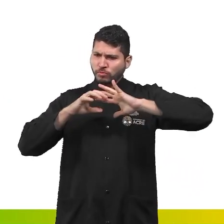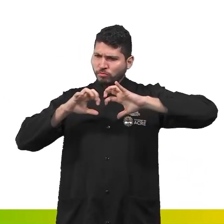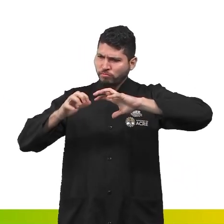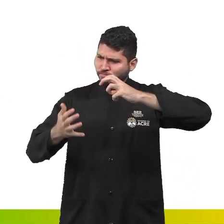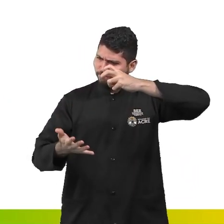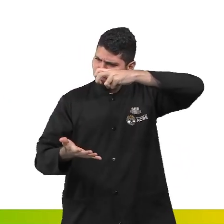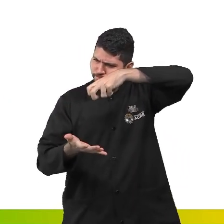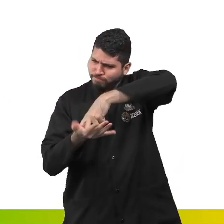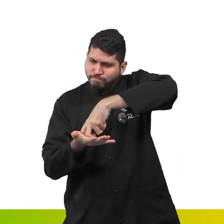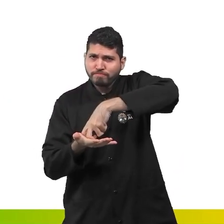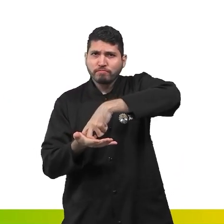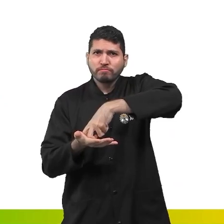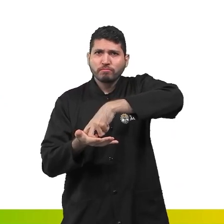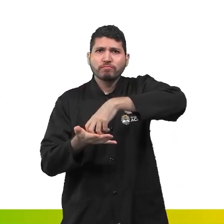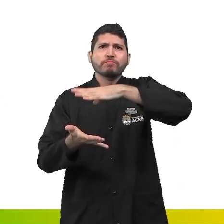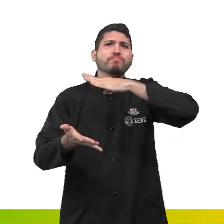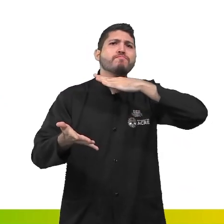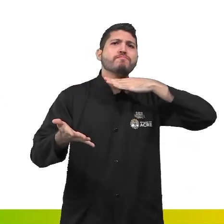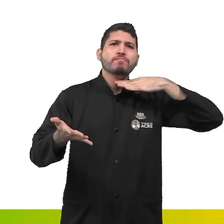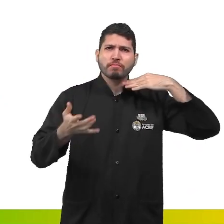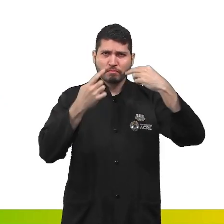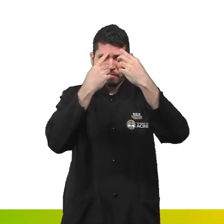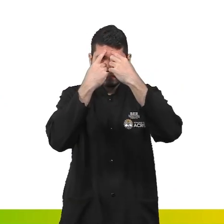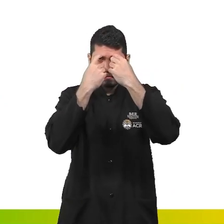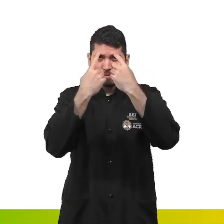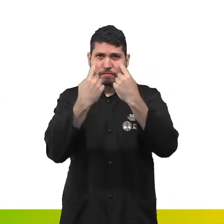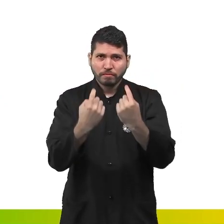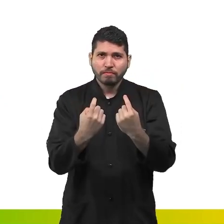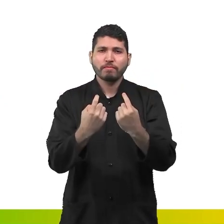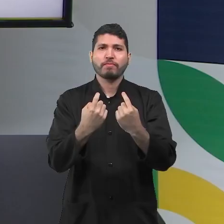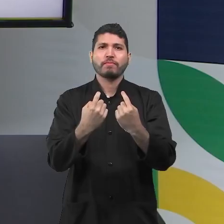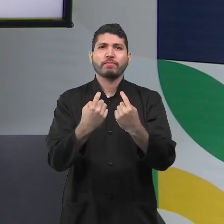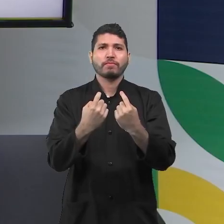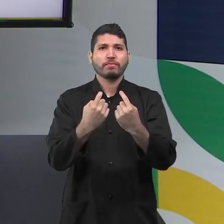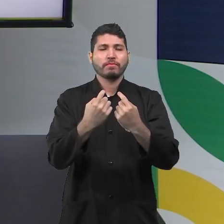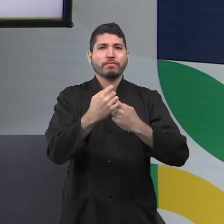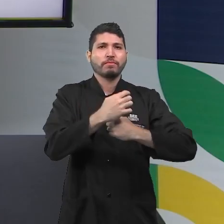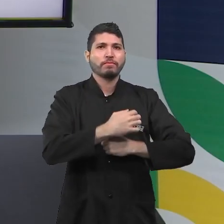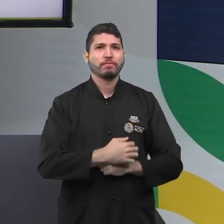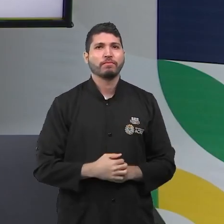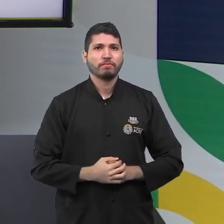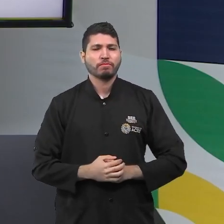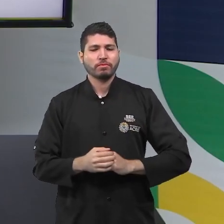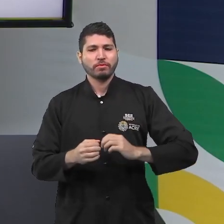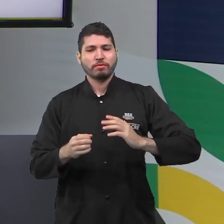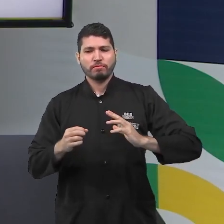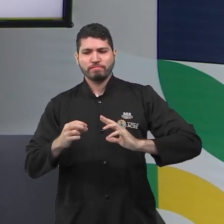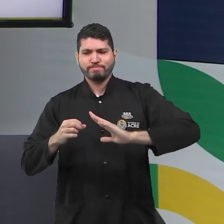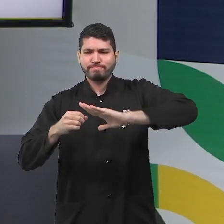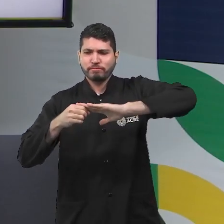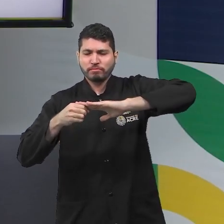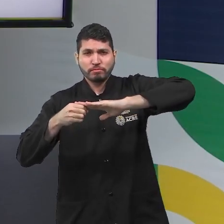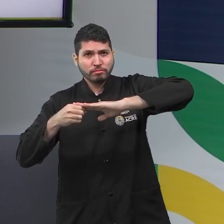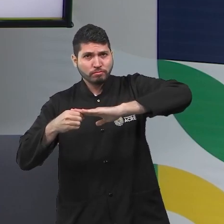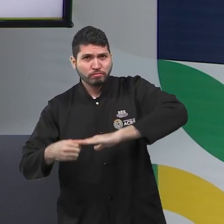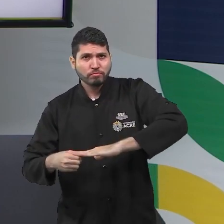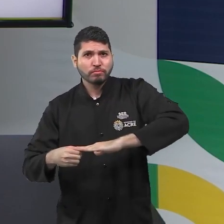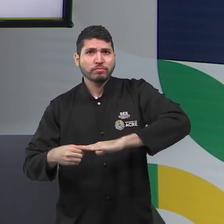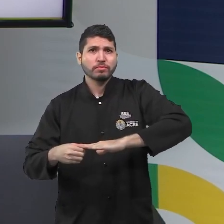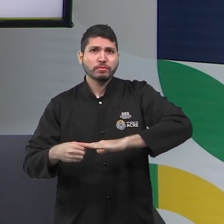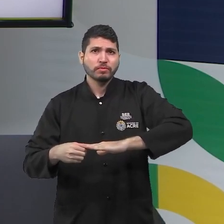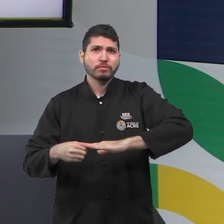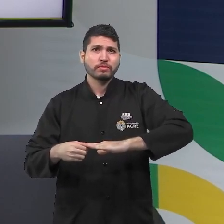exploração e morte violenta. Então, a questão da opressão era, na realidade,